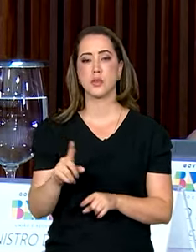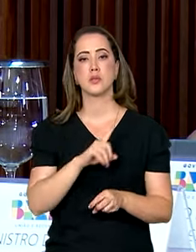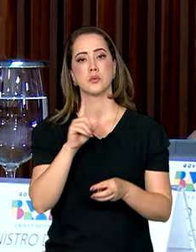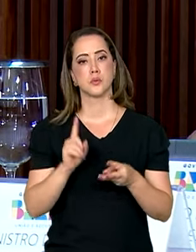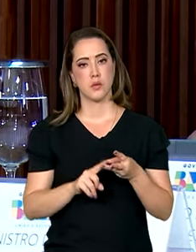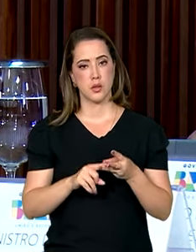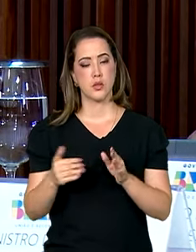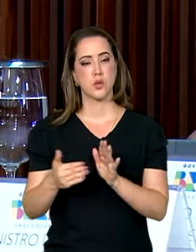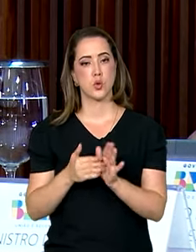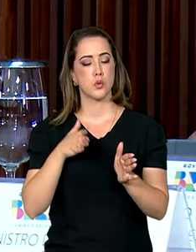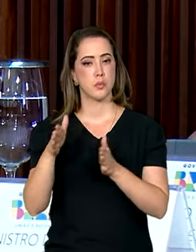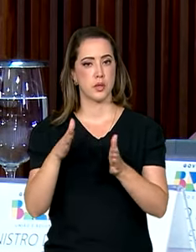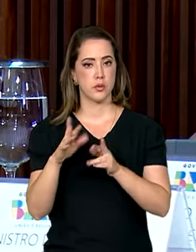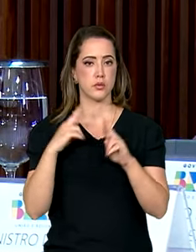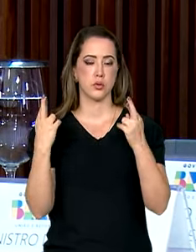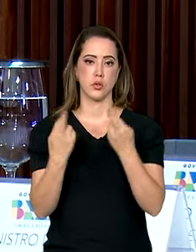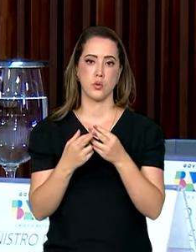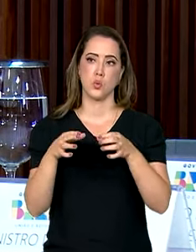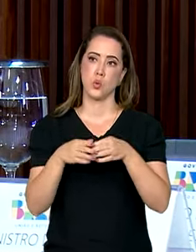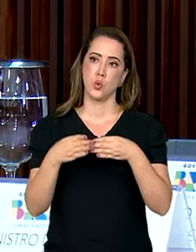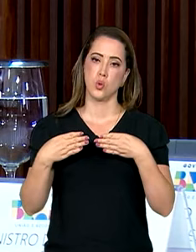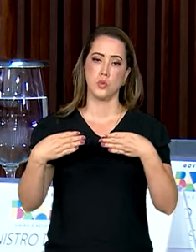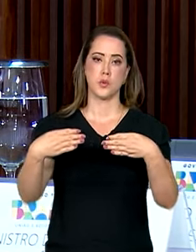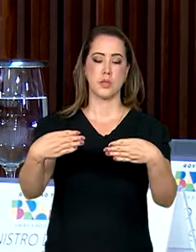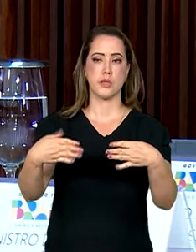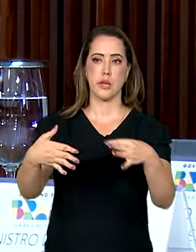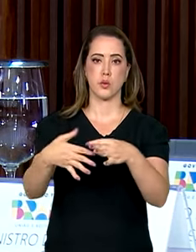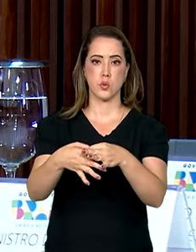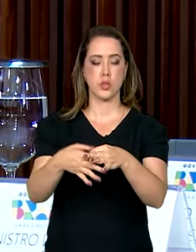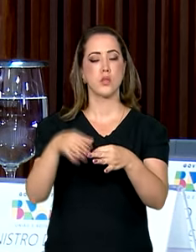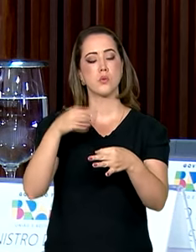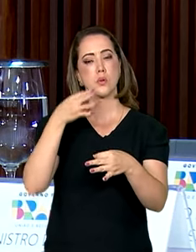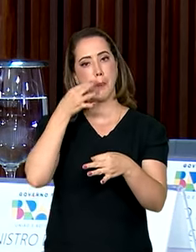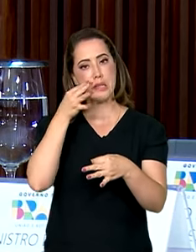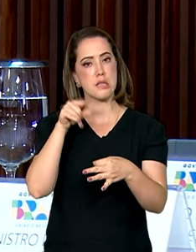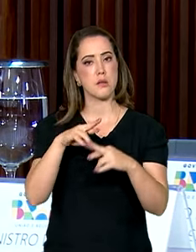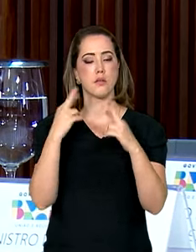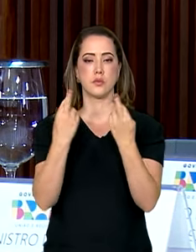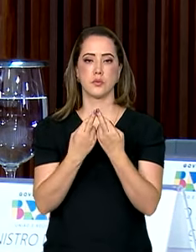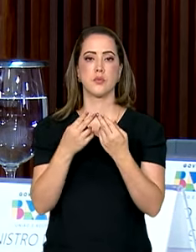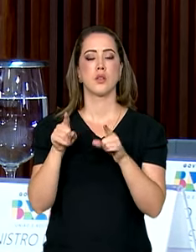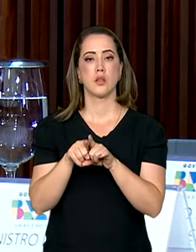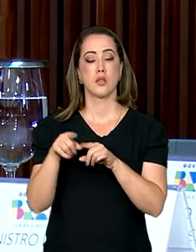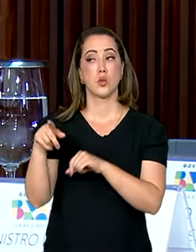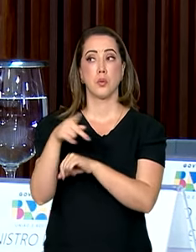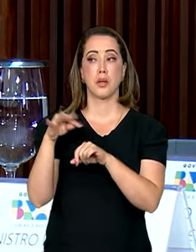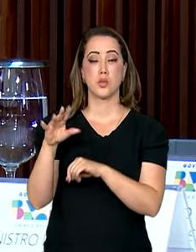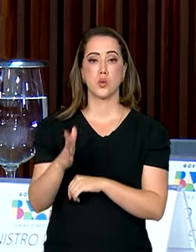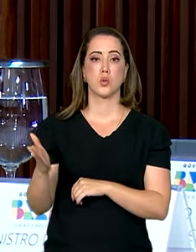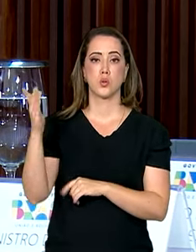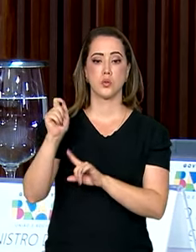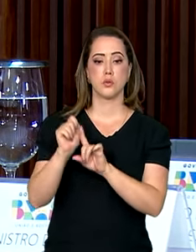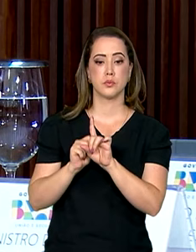terceira e última fase de reuniões ministeriais presenciais igualmente distribuídas pelo país